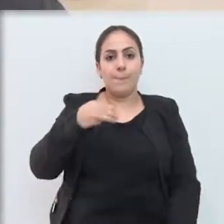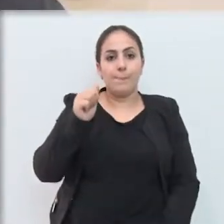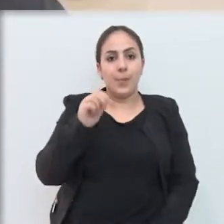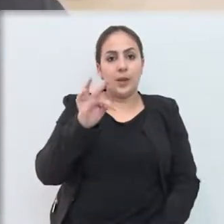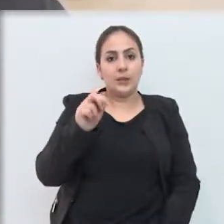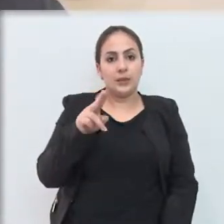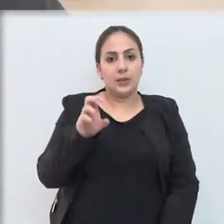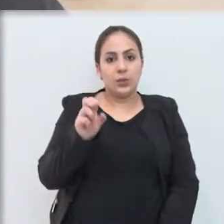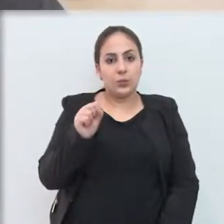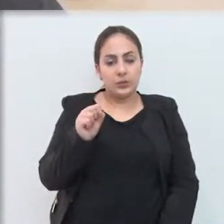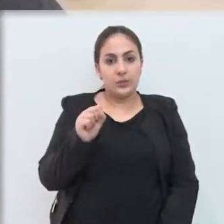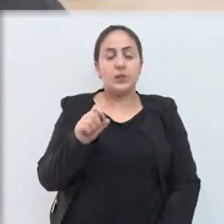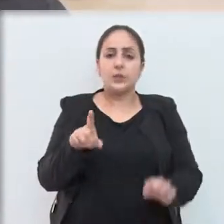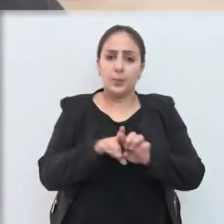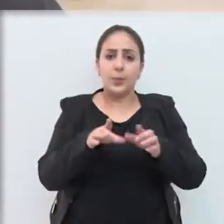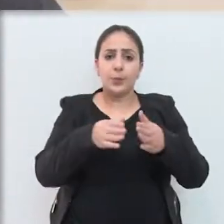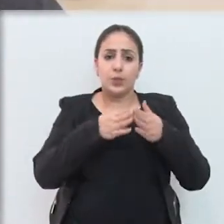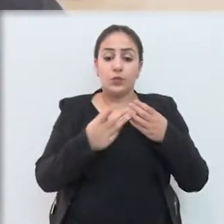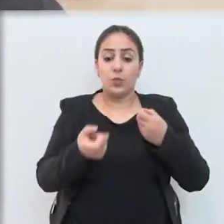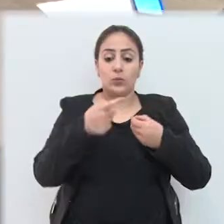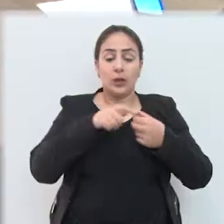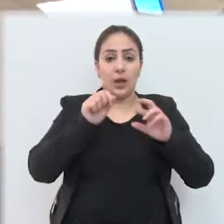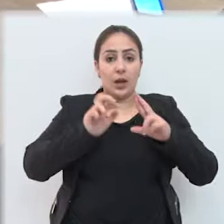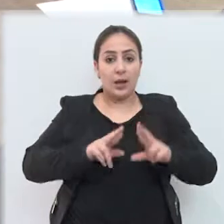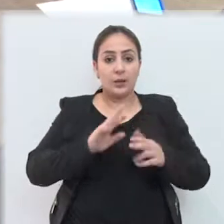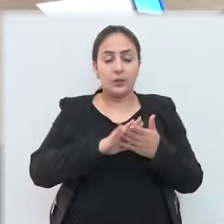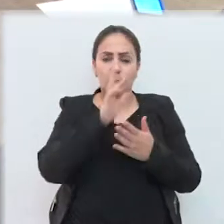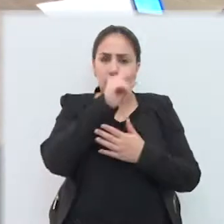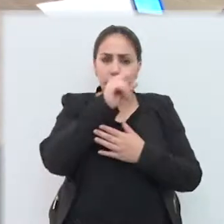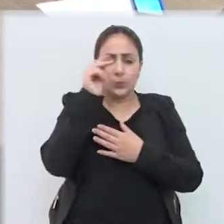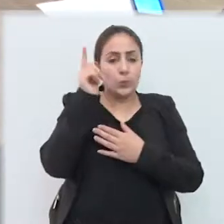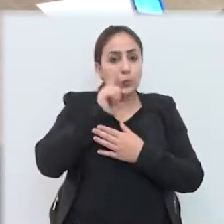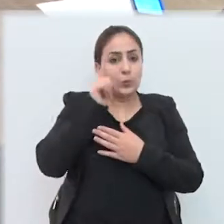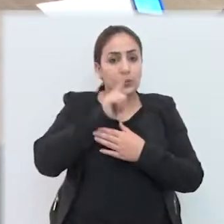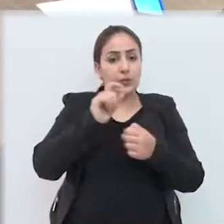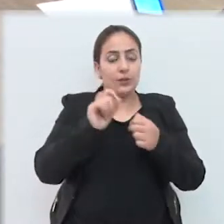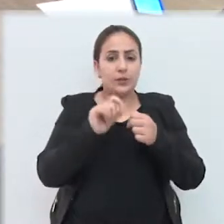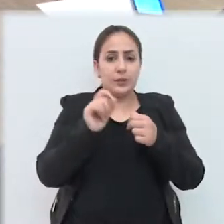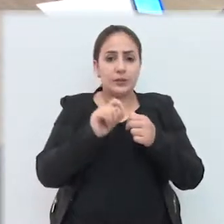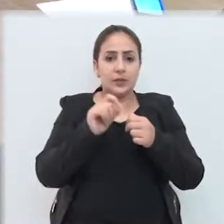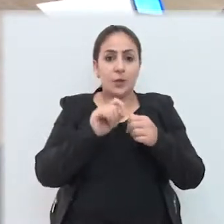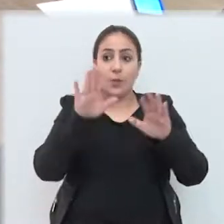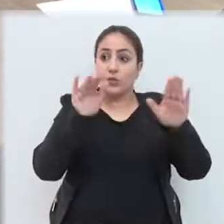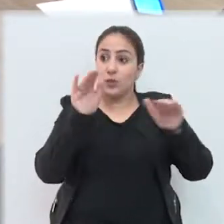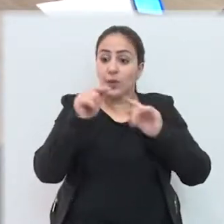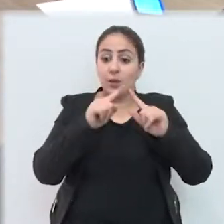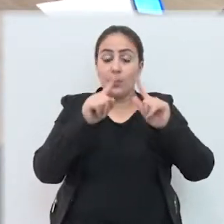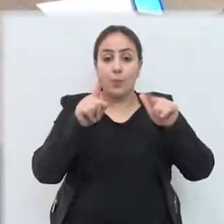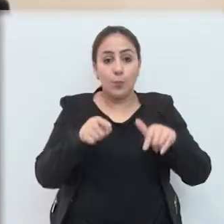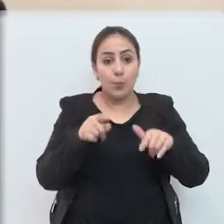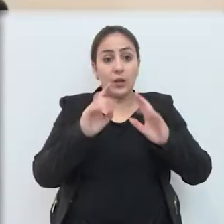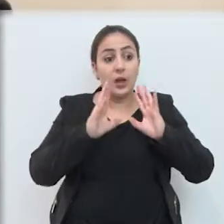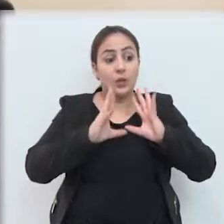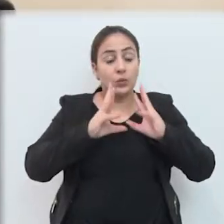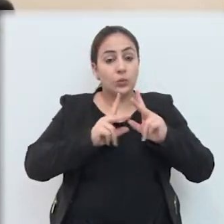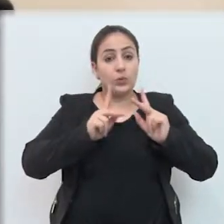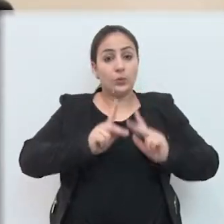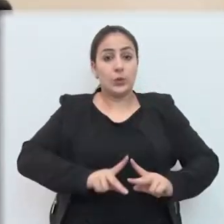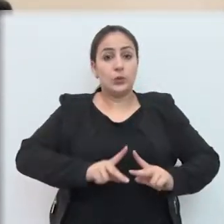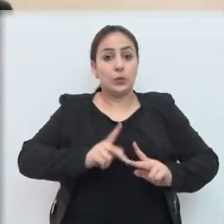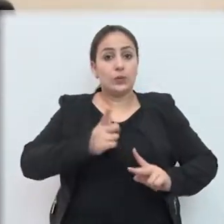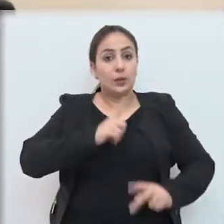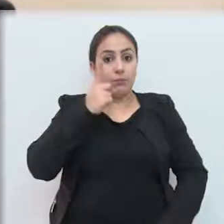Vespe também defende a retomada da área, para que o município possa realizar uma chamada pública aos